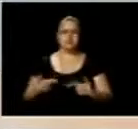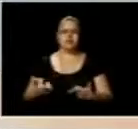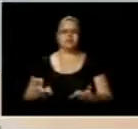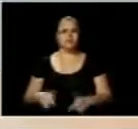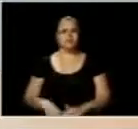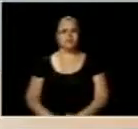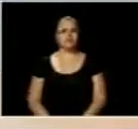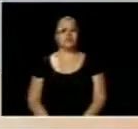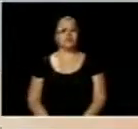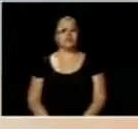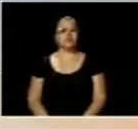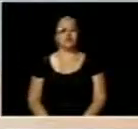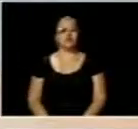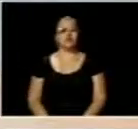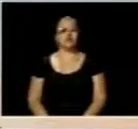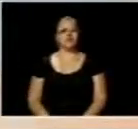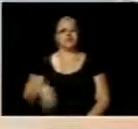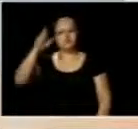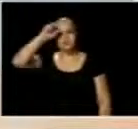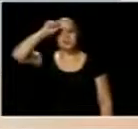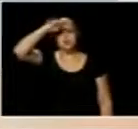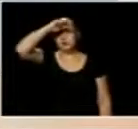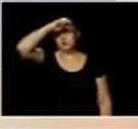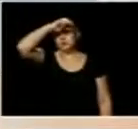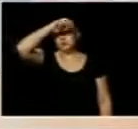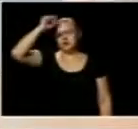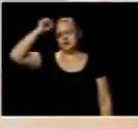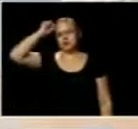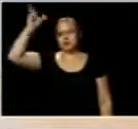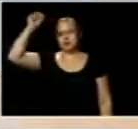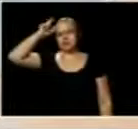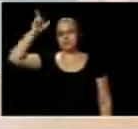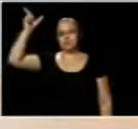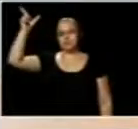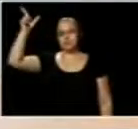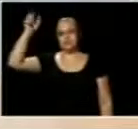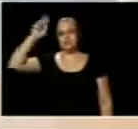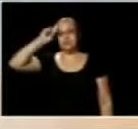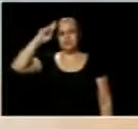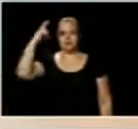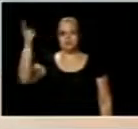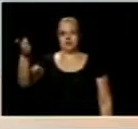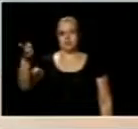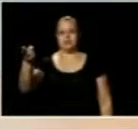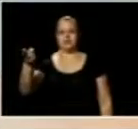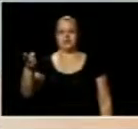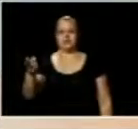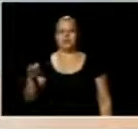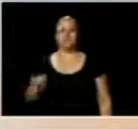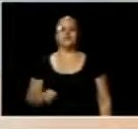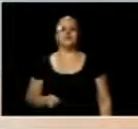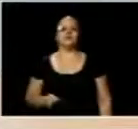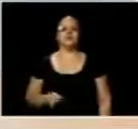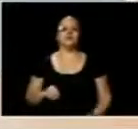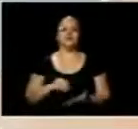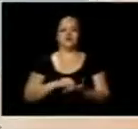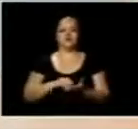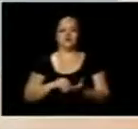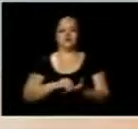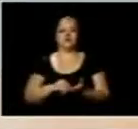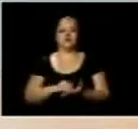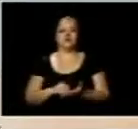difícil fazer uma cultura, porque, senhora secretária, tome cuidado com seu criador. Se, no campo